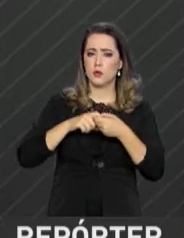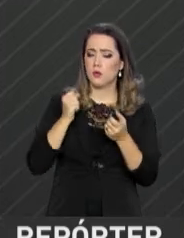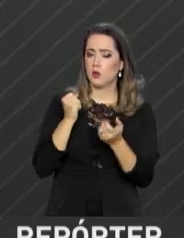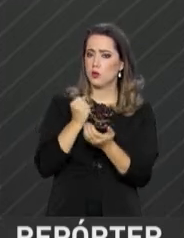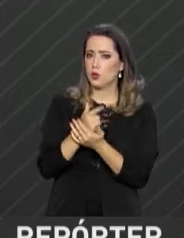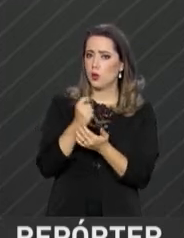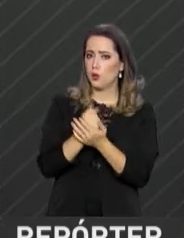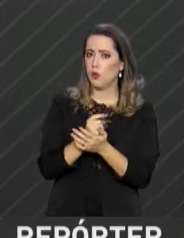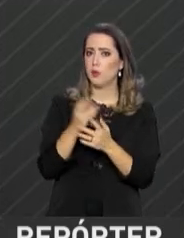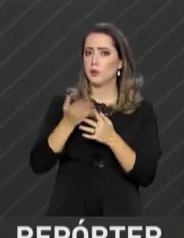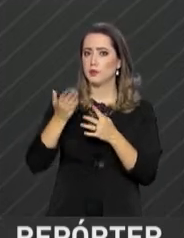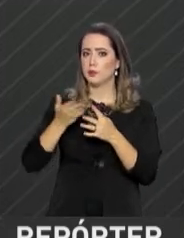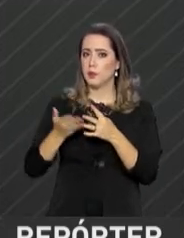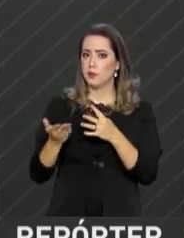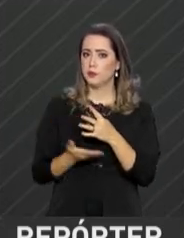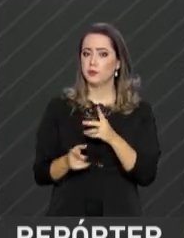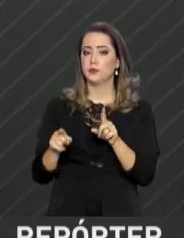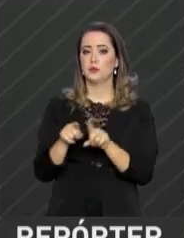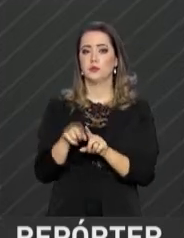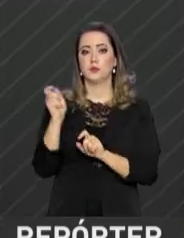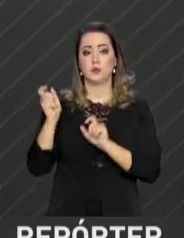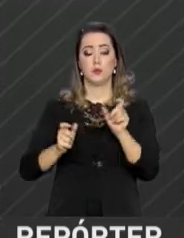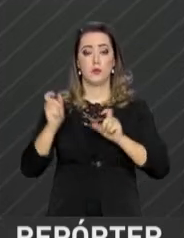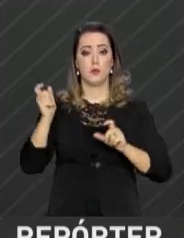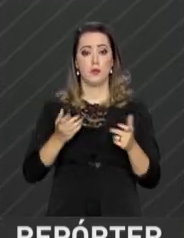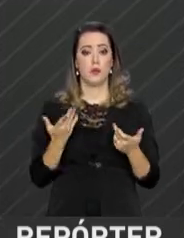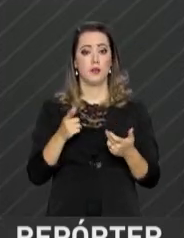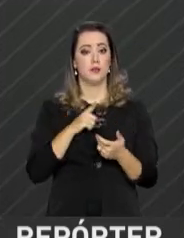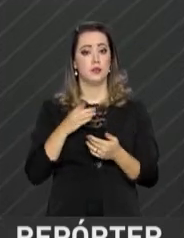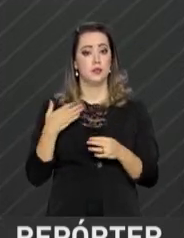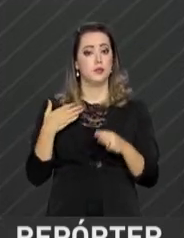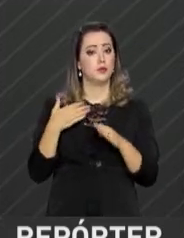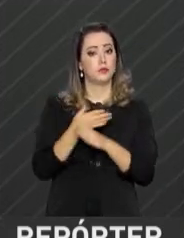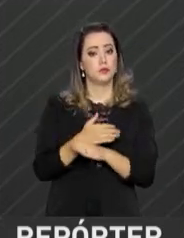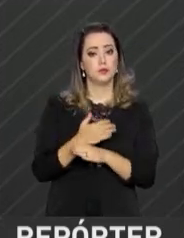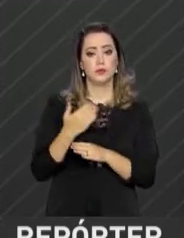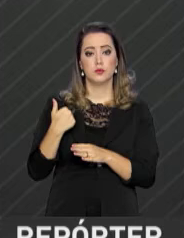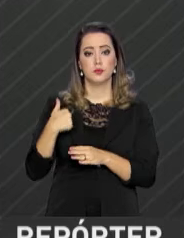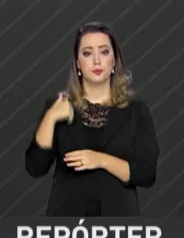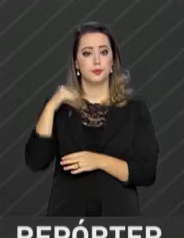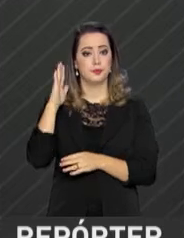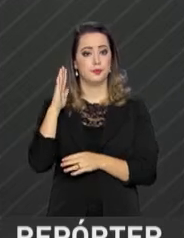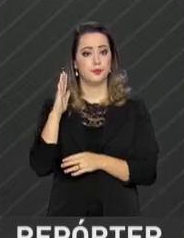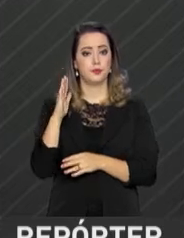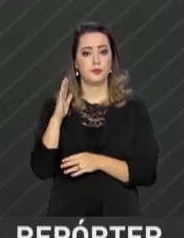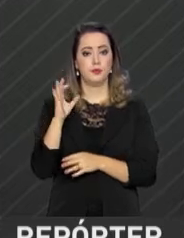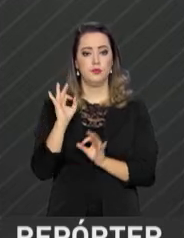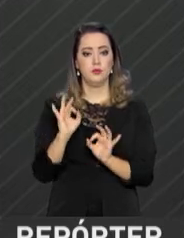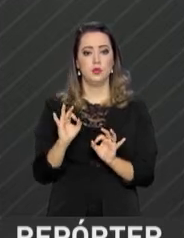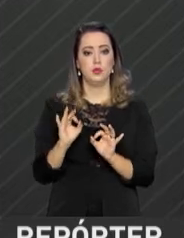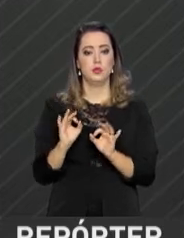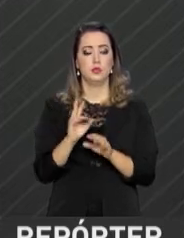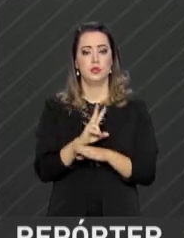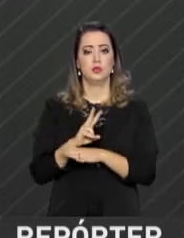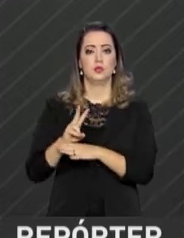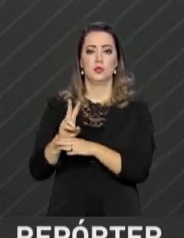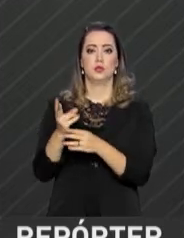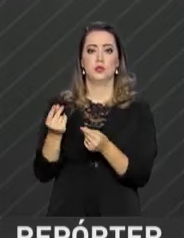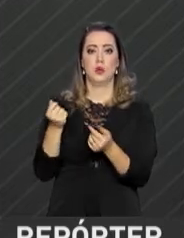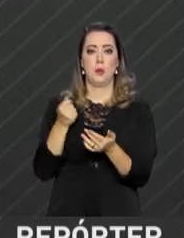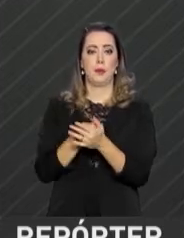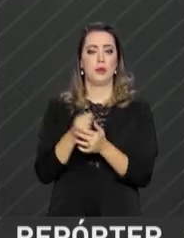compras no crediário, os investidores terem acesso mais abundante ao crédito, pagando